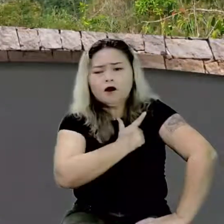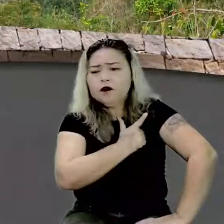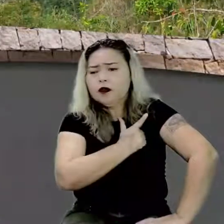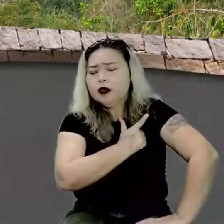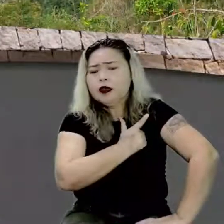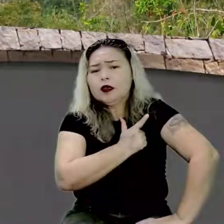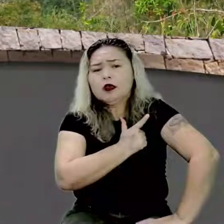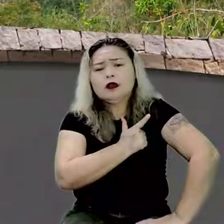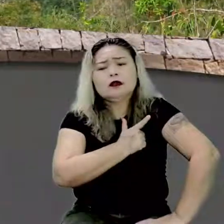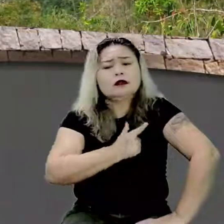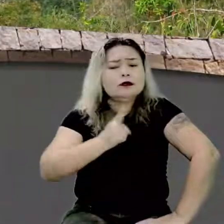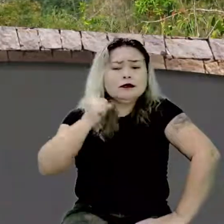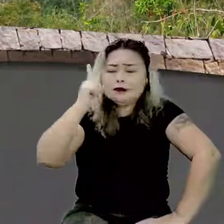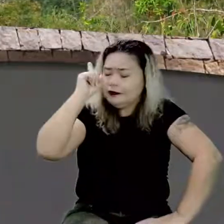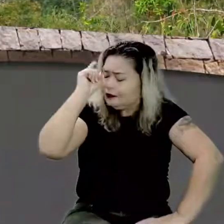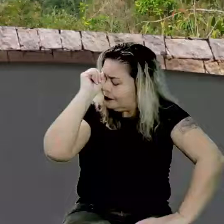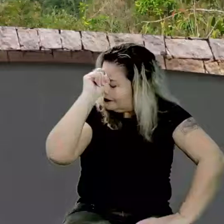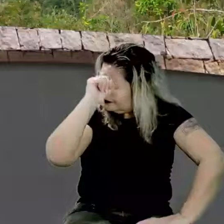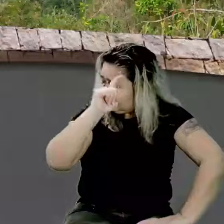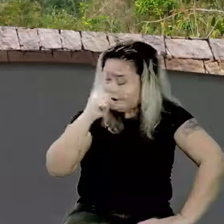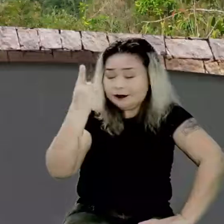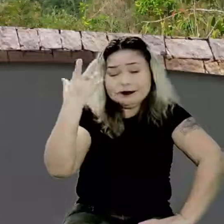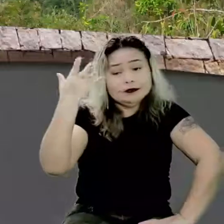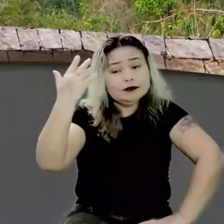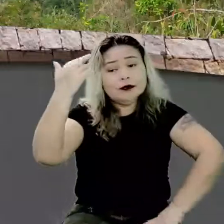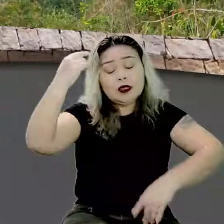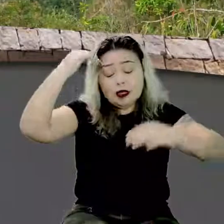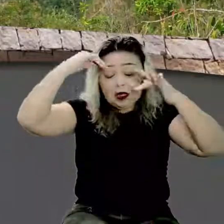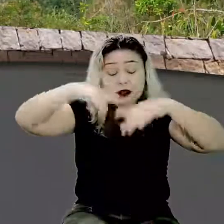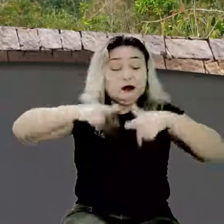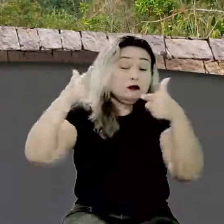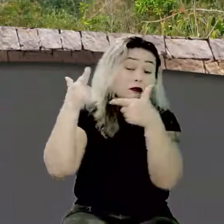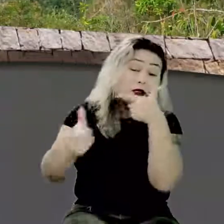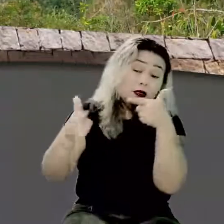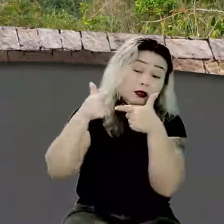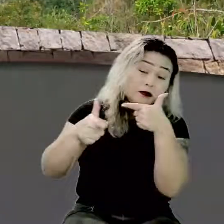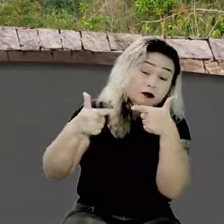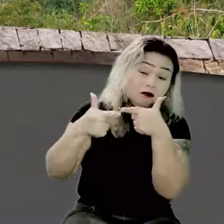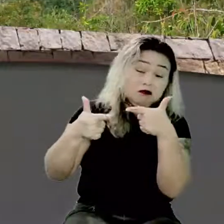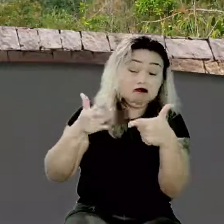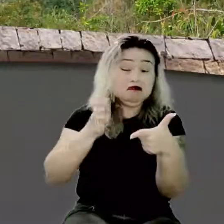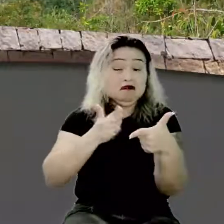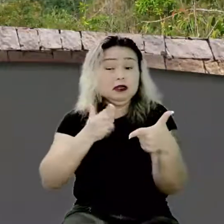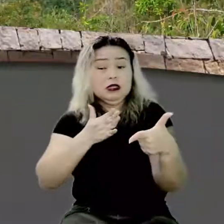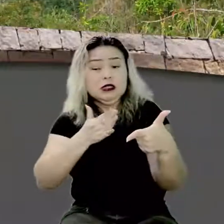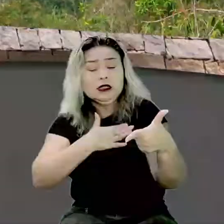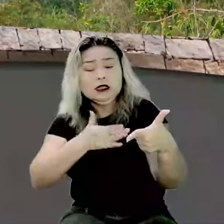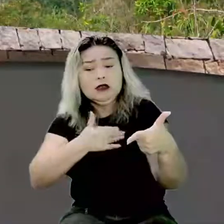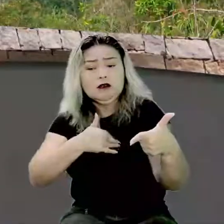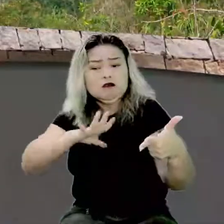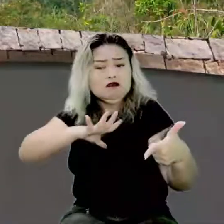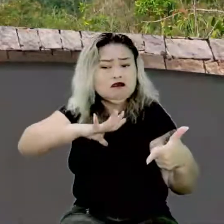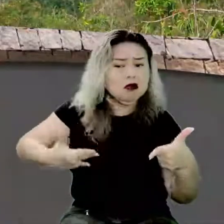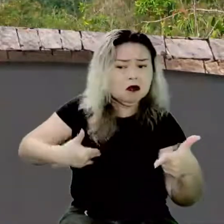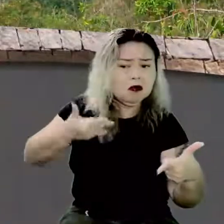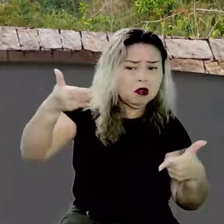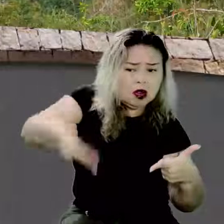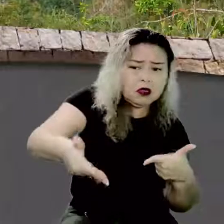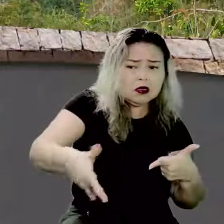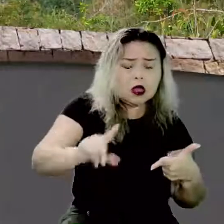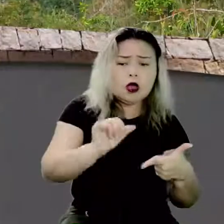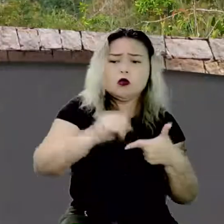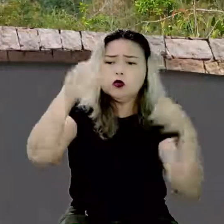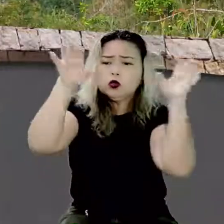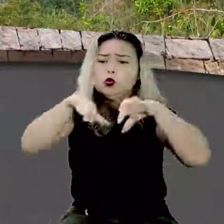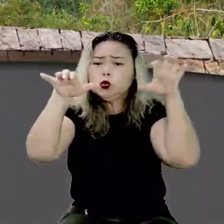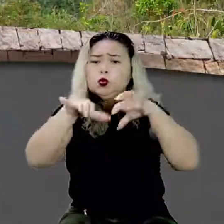muito desgastante, era muita dificuldade, era na raça, era no peito da raça, as pessoas chegavam aqui. Se